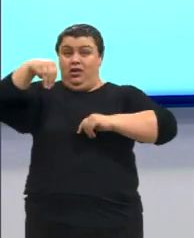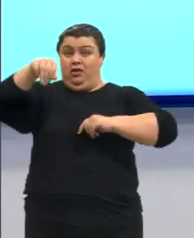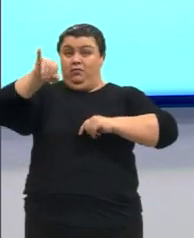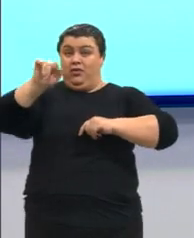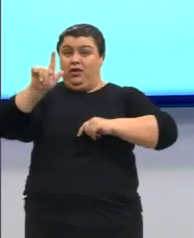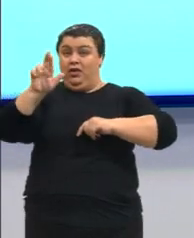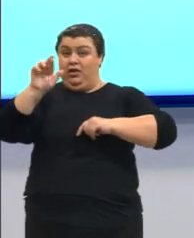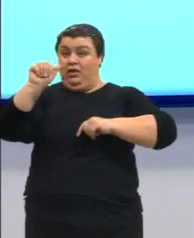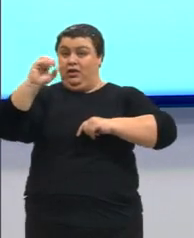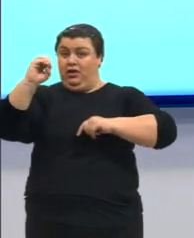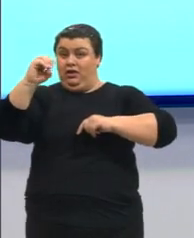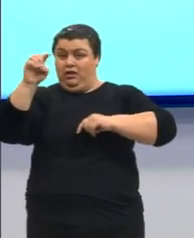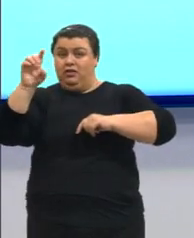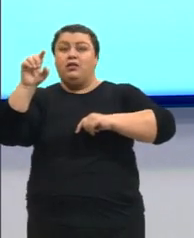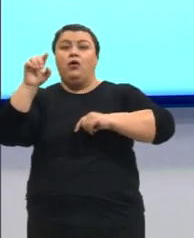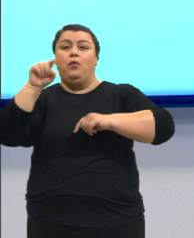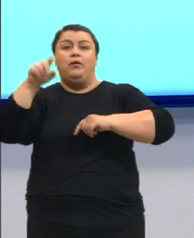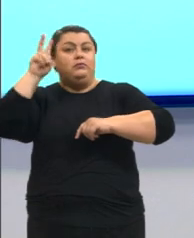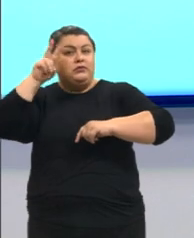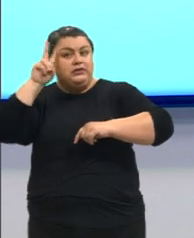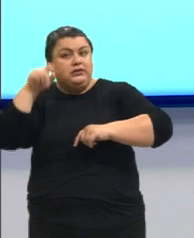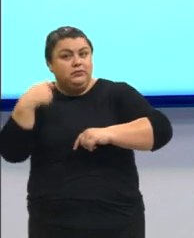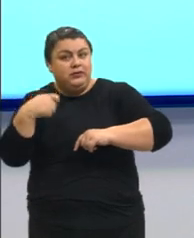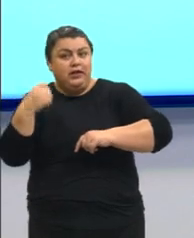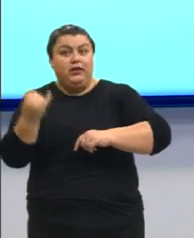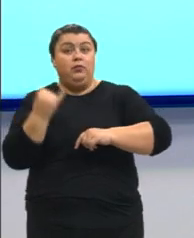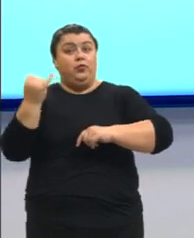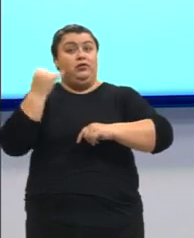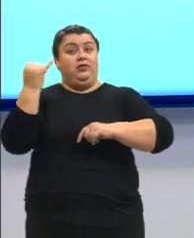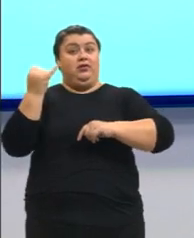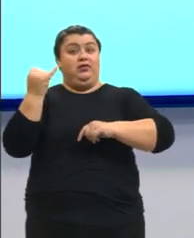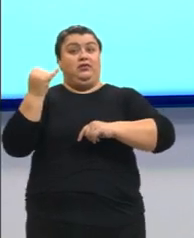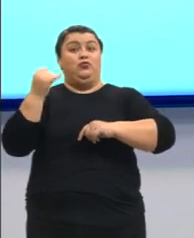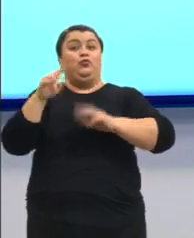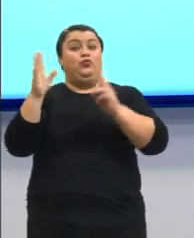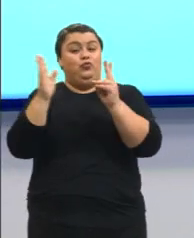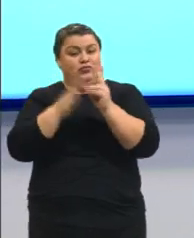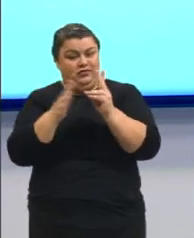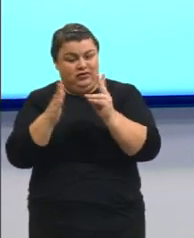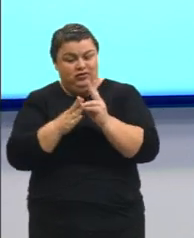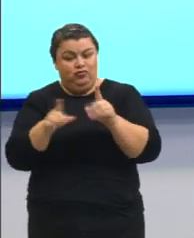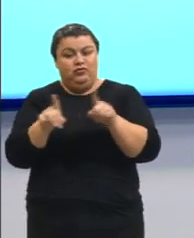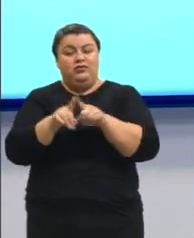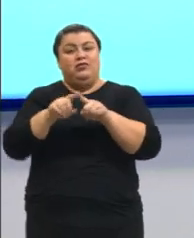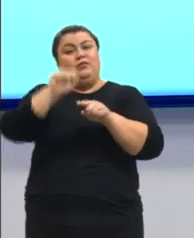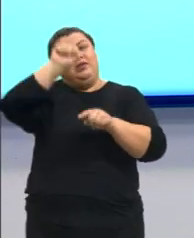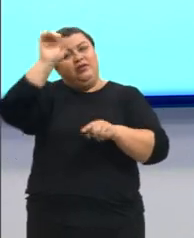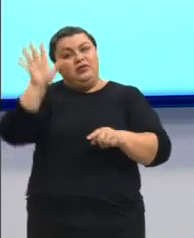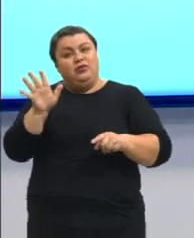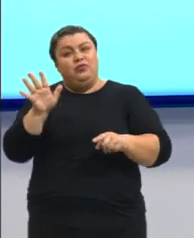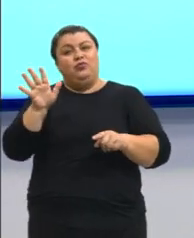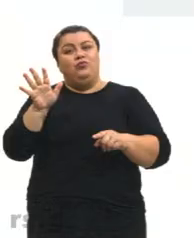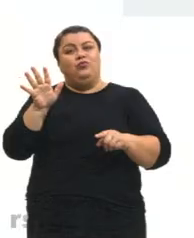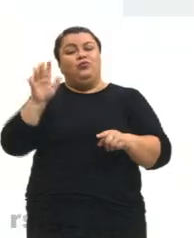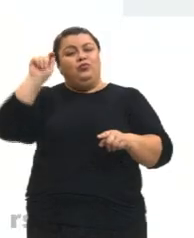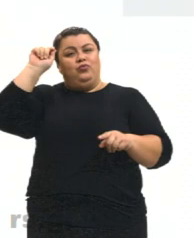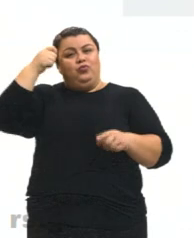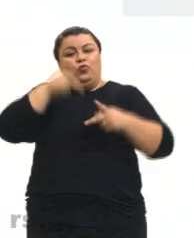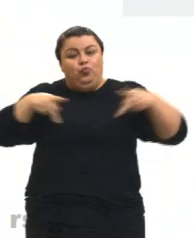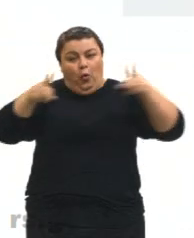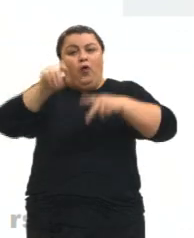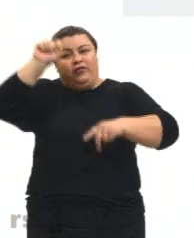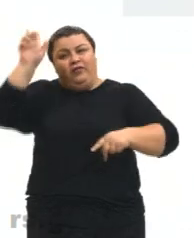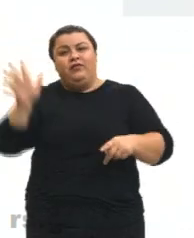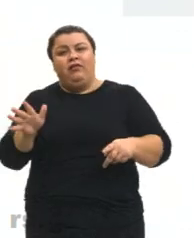a gente tem que sempre lembrar da importância dos índios e dos negros na que não os